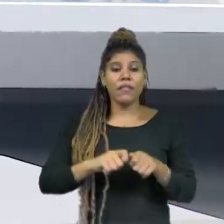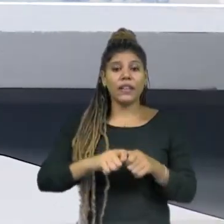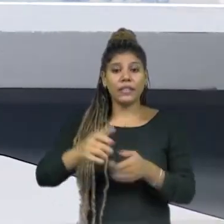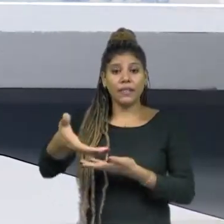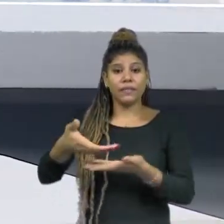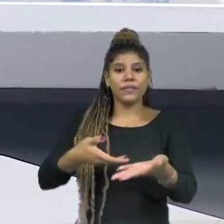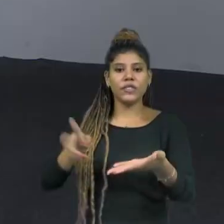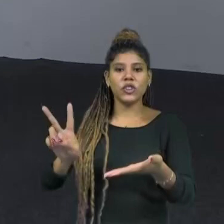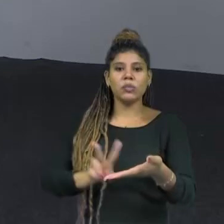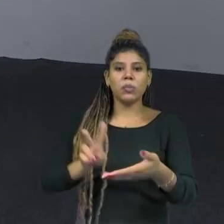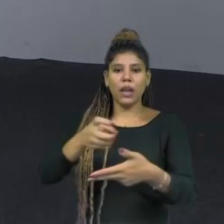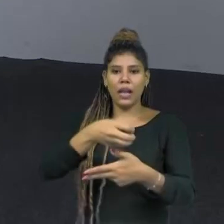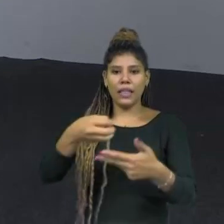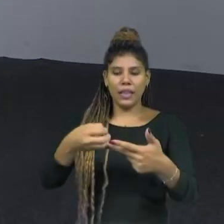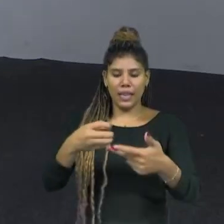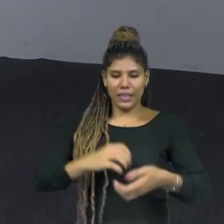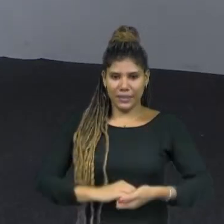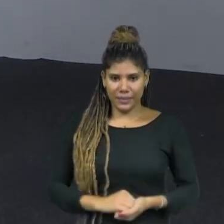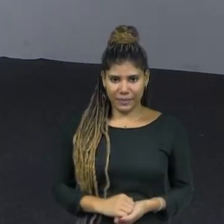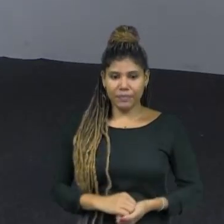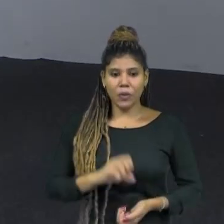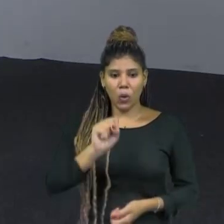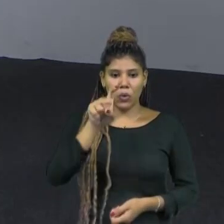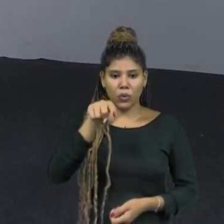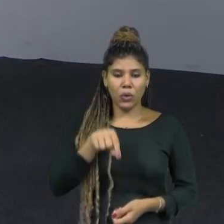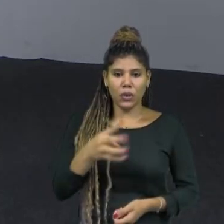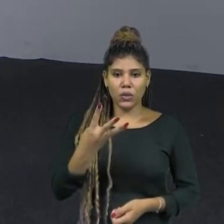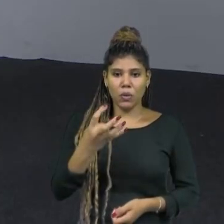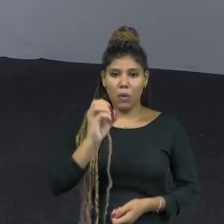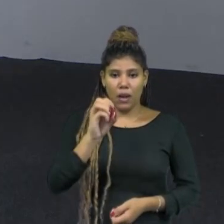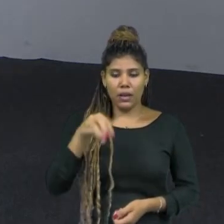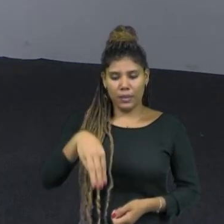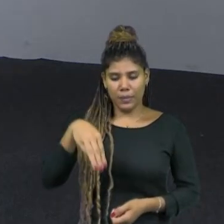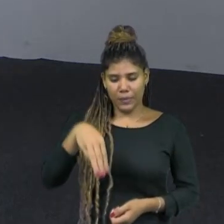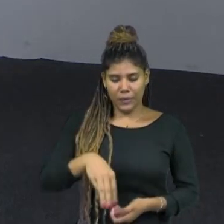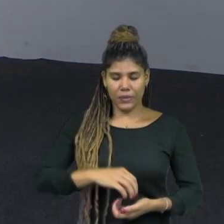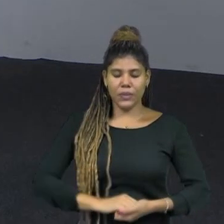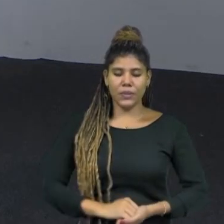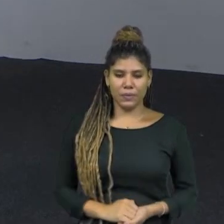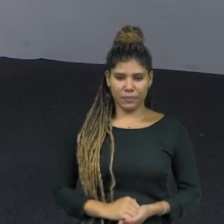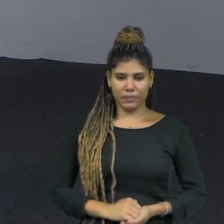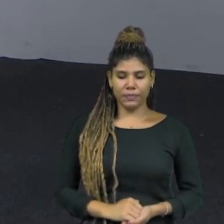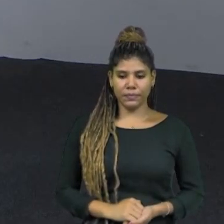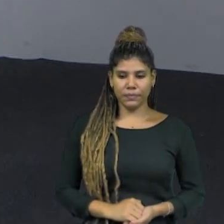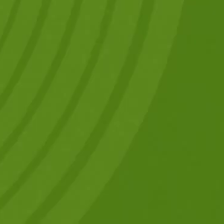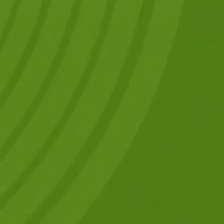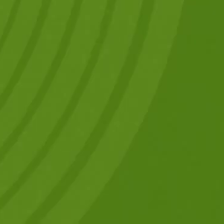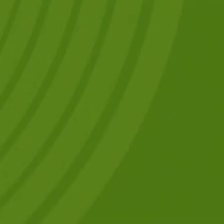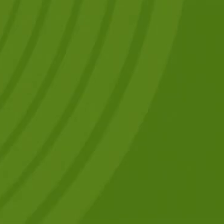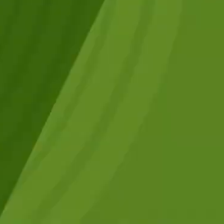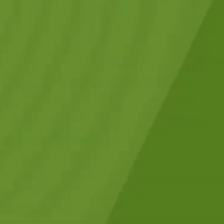Ensino Médio. Agora são 8h40, o primeiro expediente volta daqui a pouco.